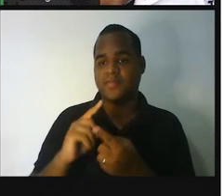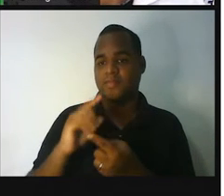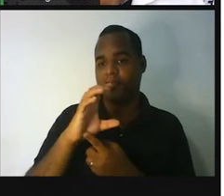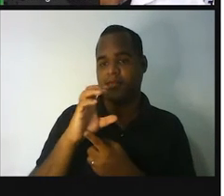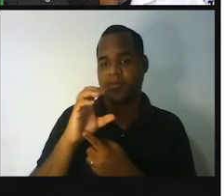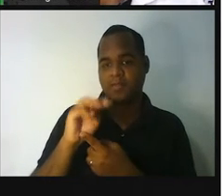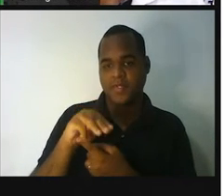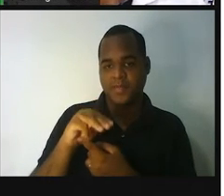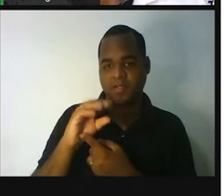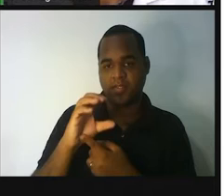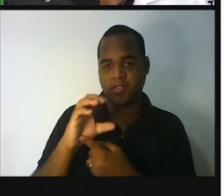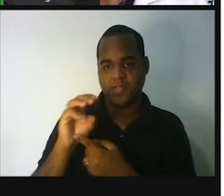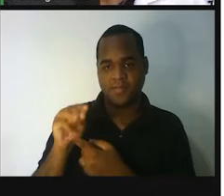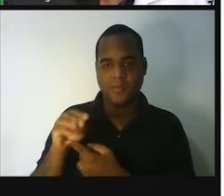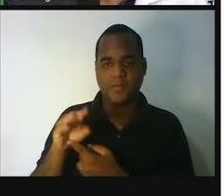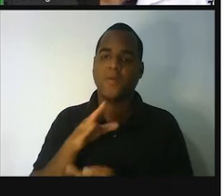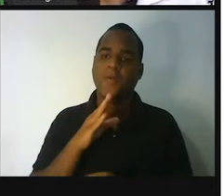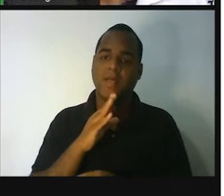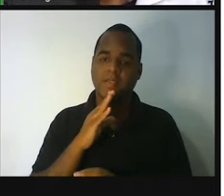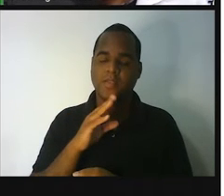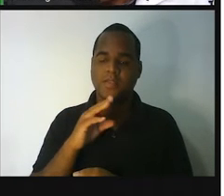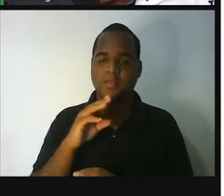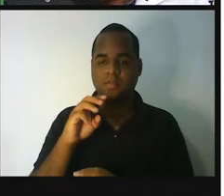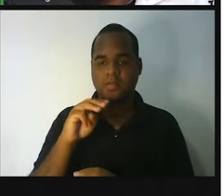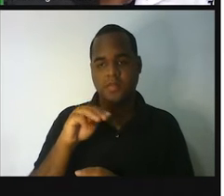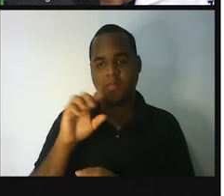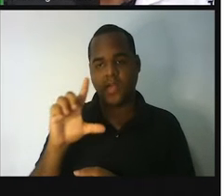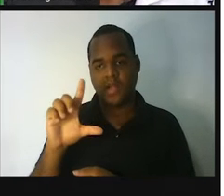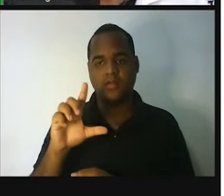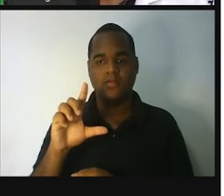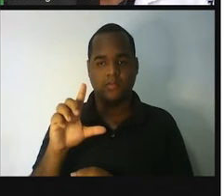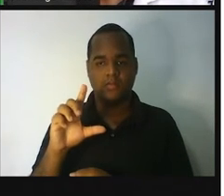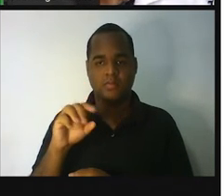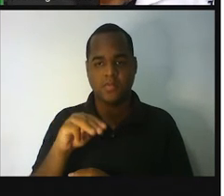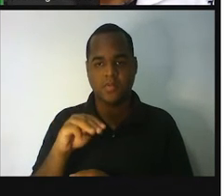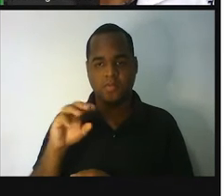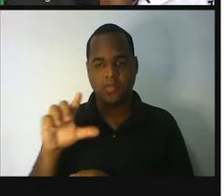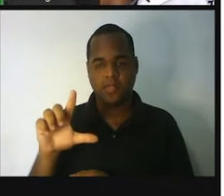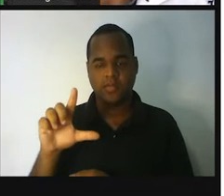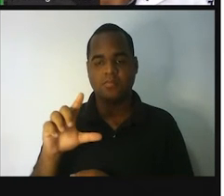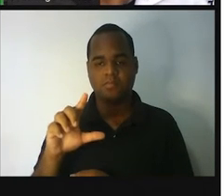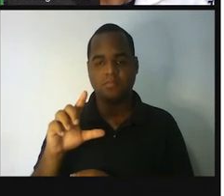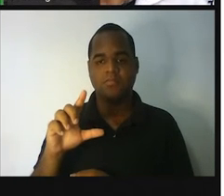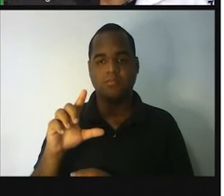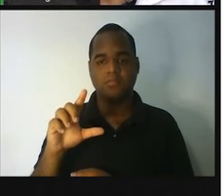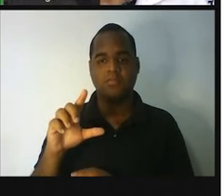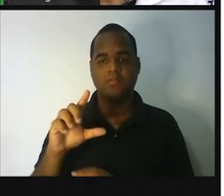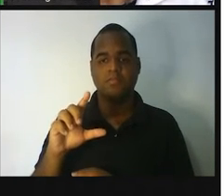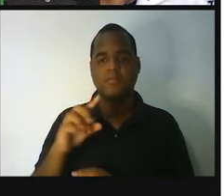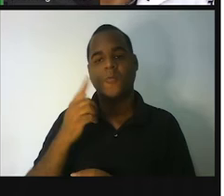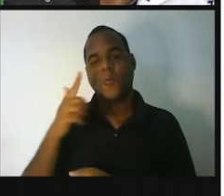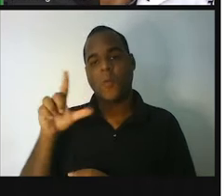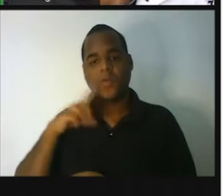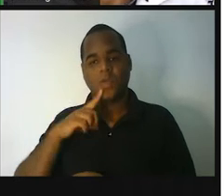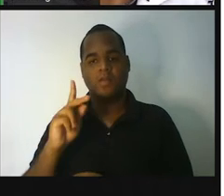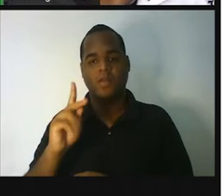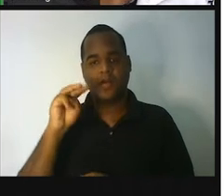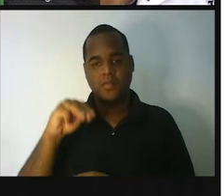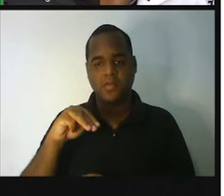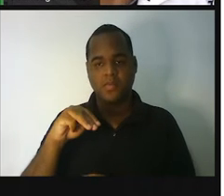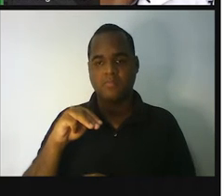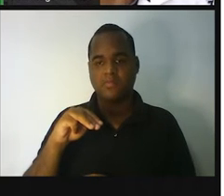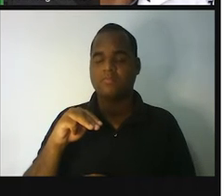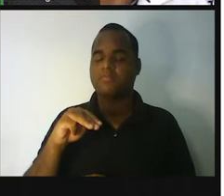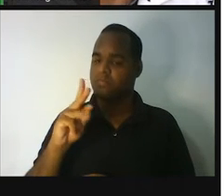conhece e o menina tu é outra unidade que você conhece e o quilômetros